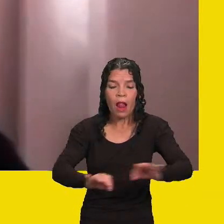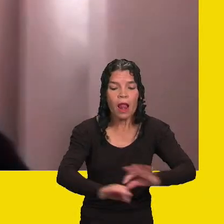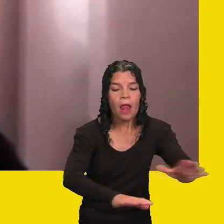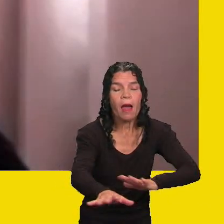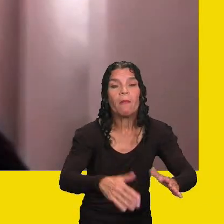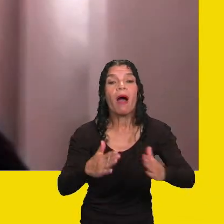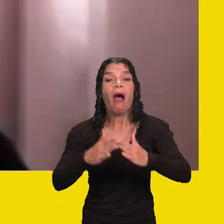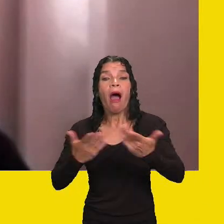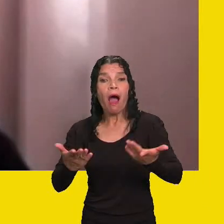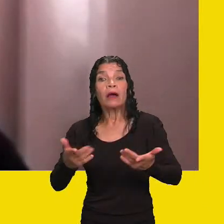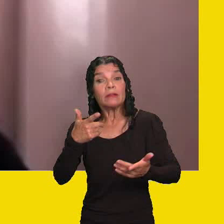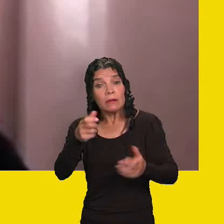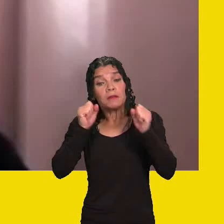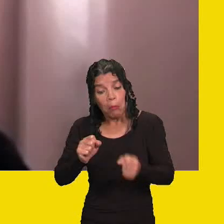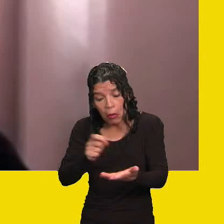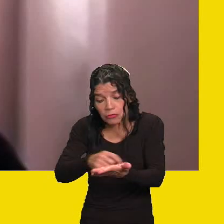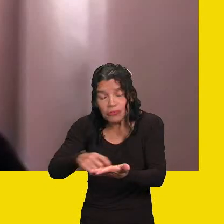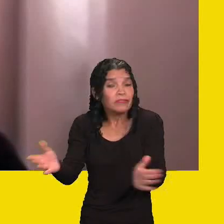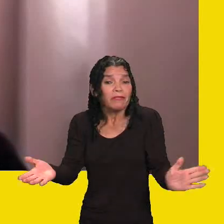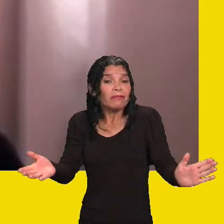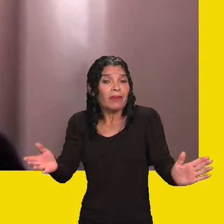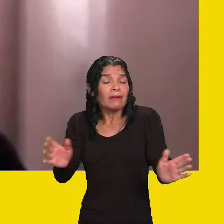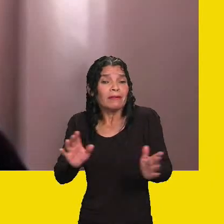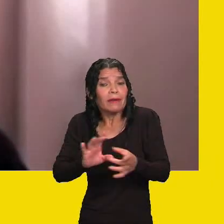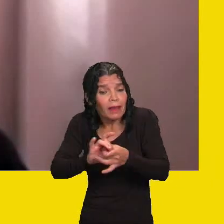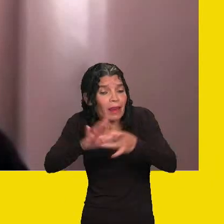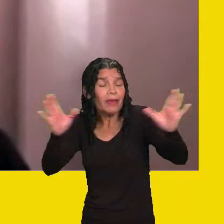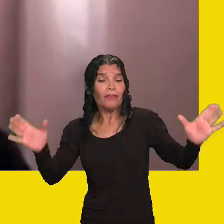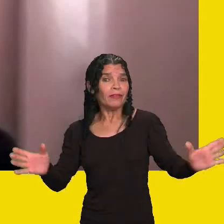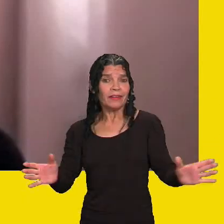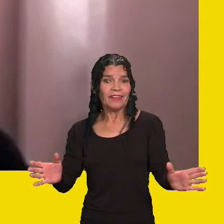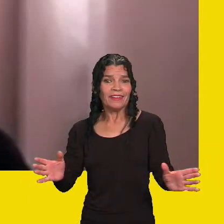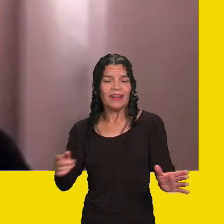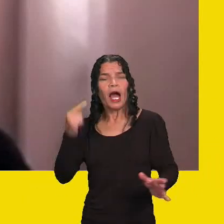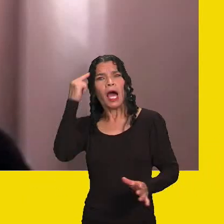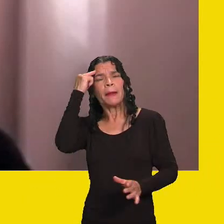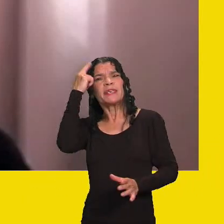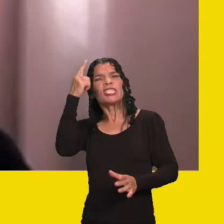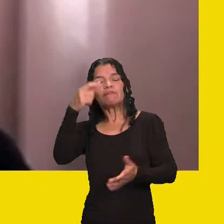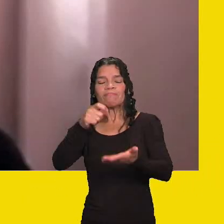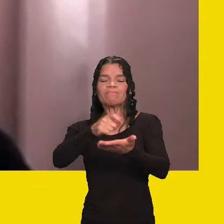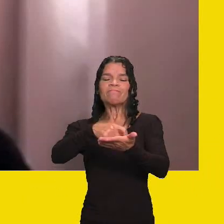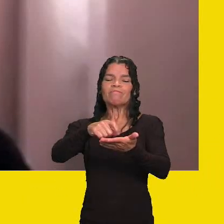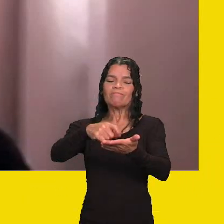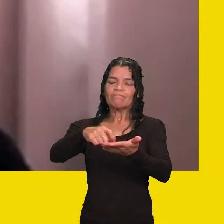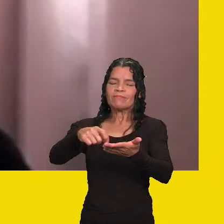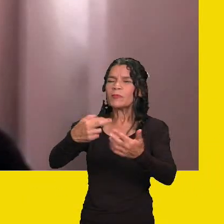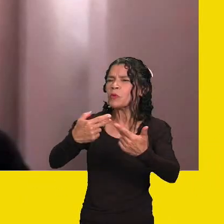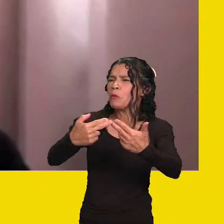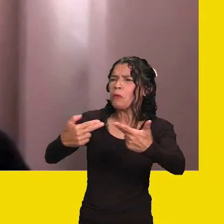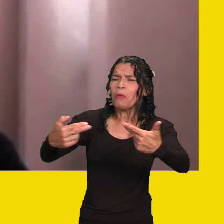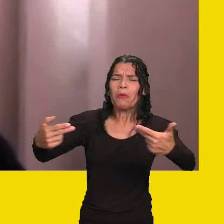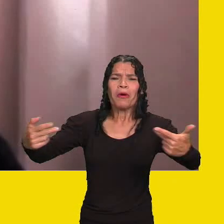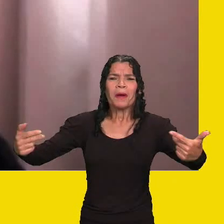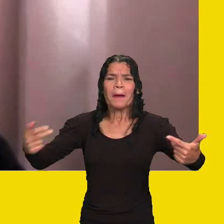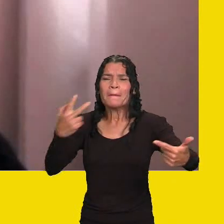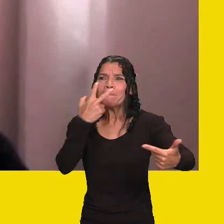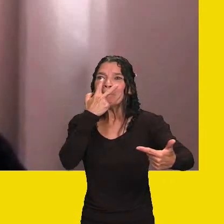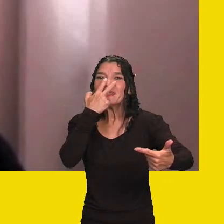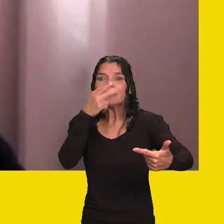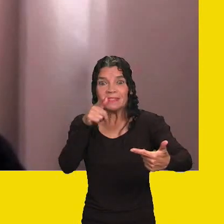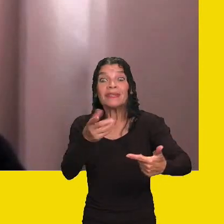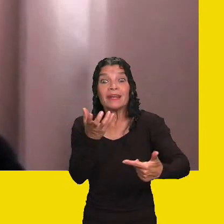casa. Então, você pode escrever isso, nada te impede, né? E aí ela começou a escrever coisas, eu acho que ela parecia que ela queria